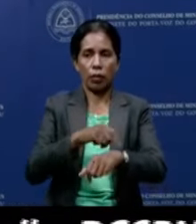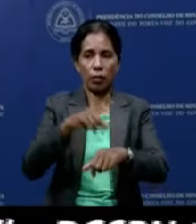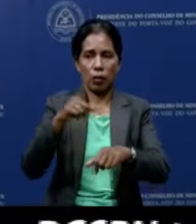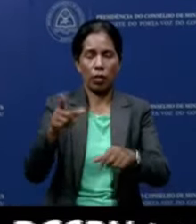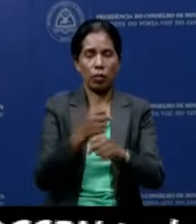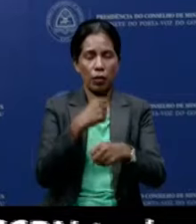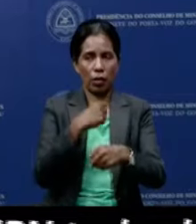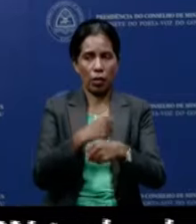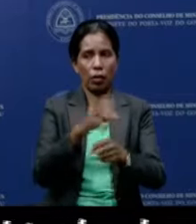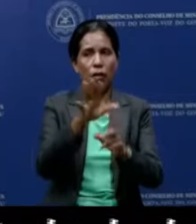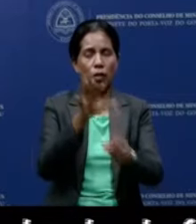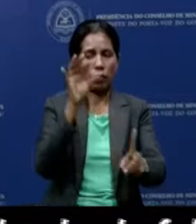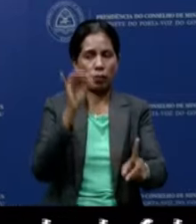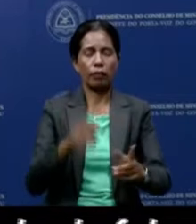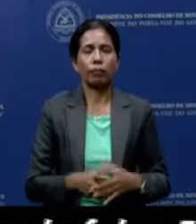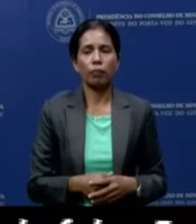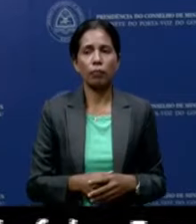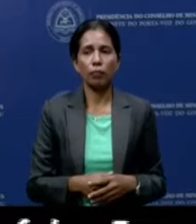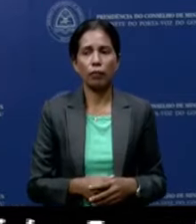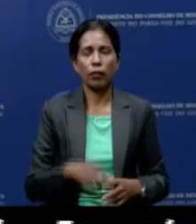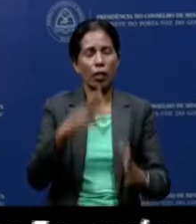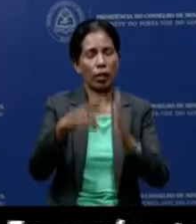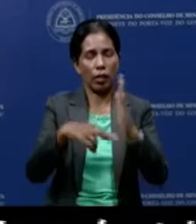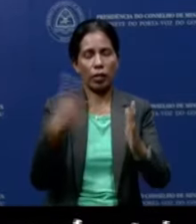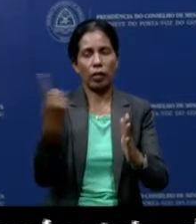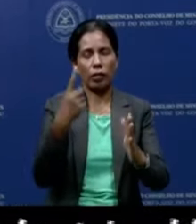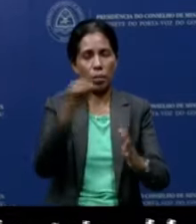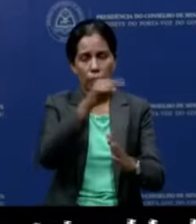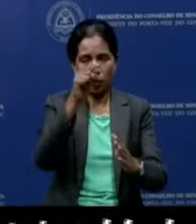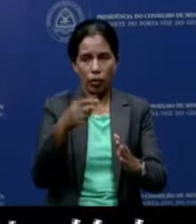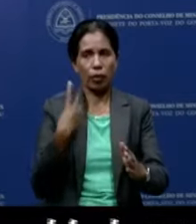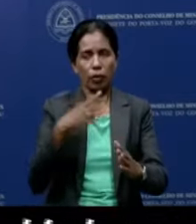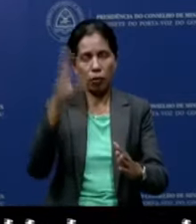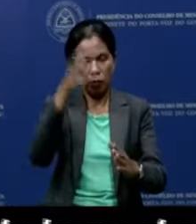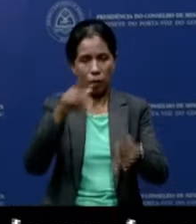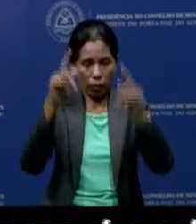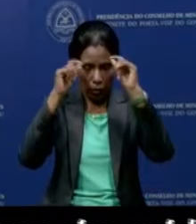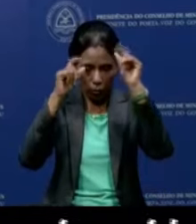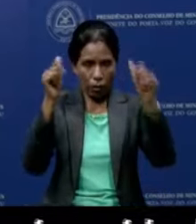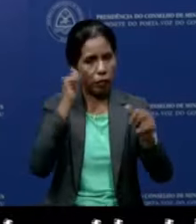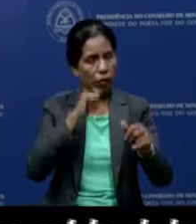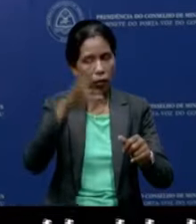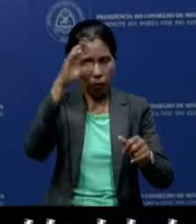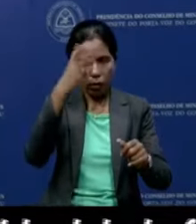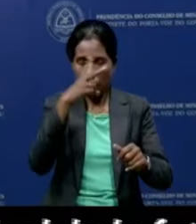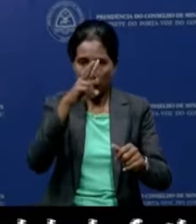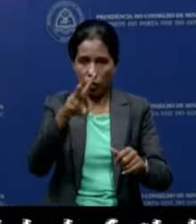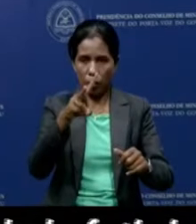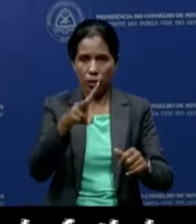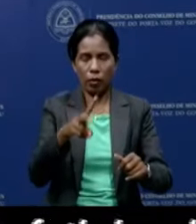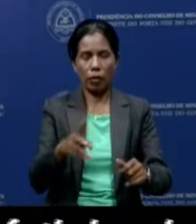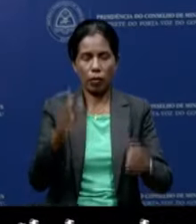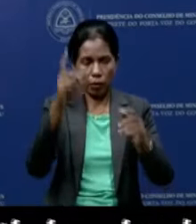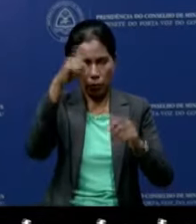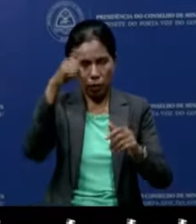Rejalo Elisão. E criteria, na parte dessa pergunta de hoje, então na parte um pouco timor, vamos fazer a semana, né? Porque a regra por mérito,